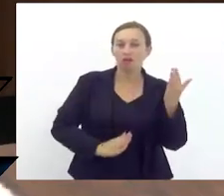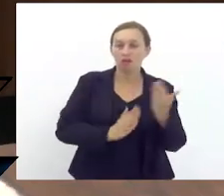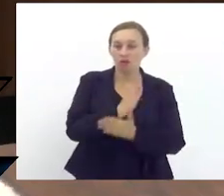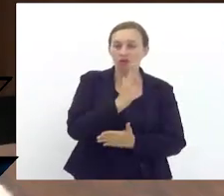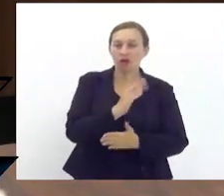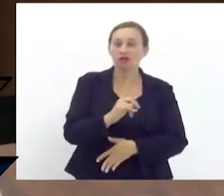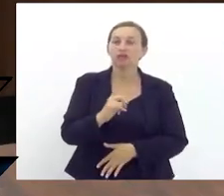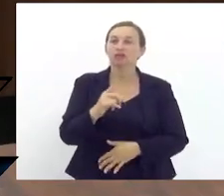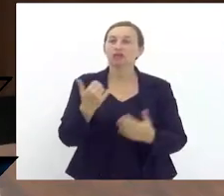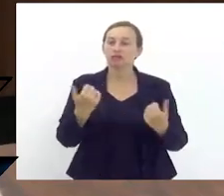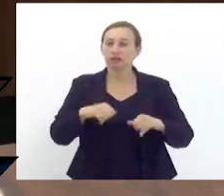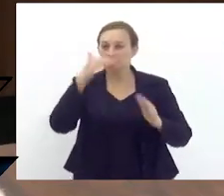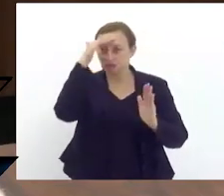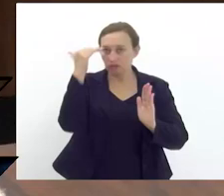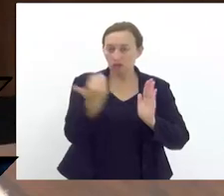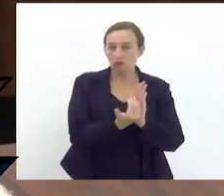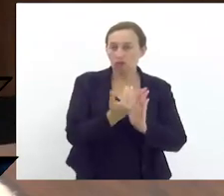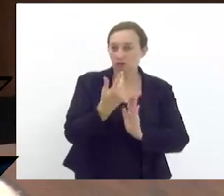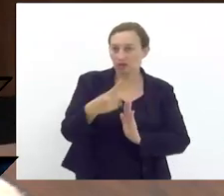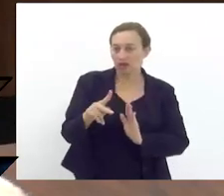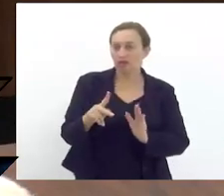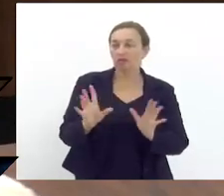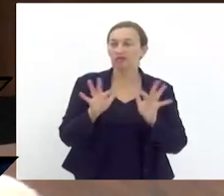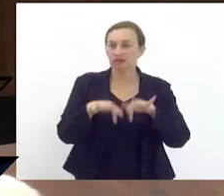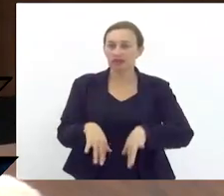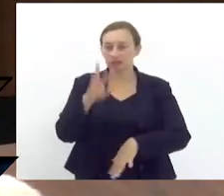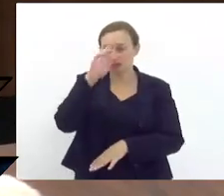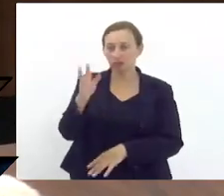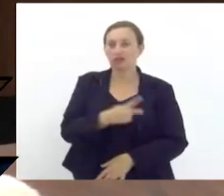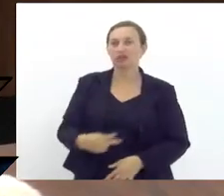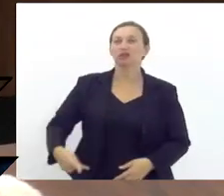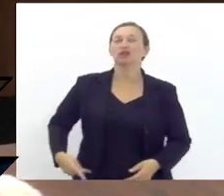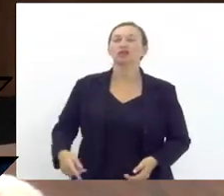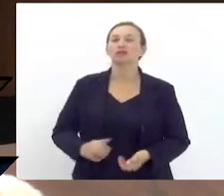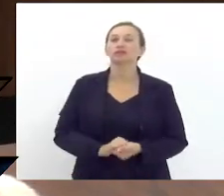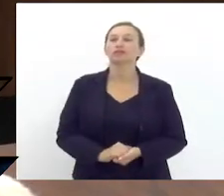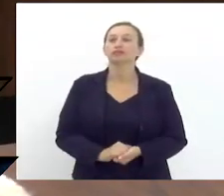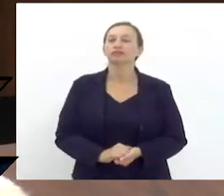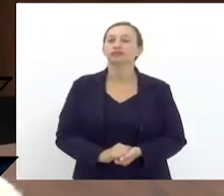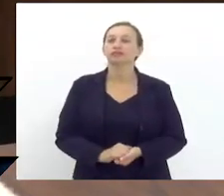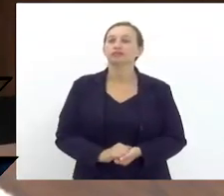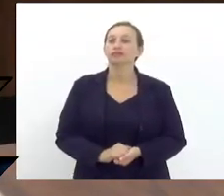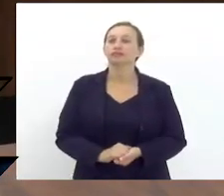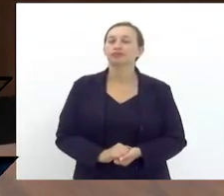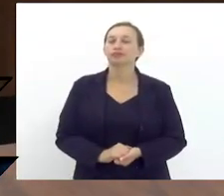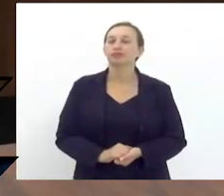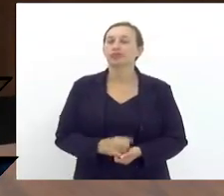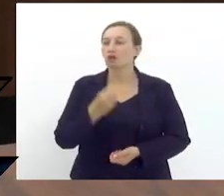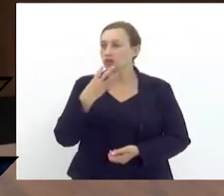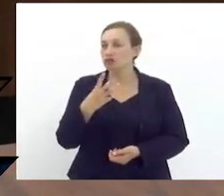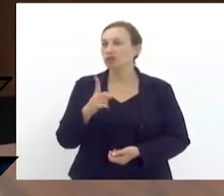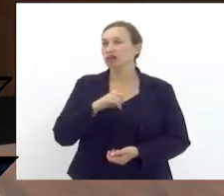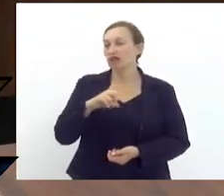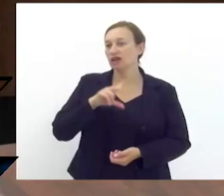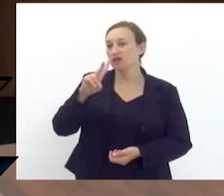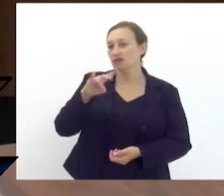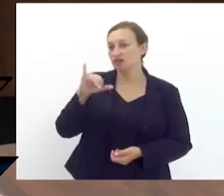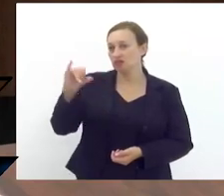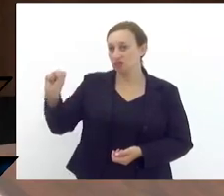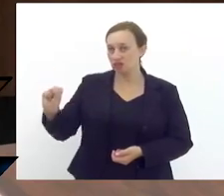temos que fazer o compra de dela para concluir Presidente dizer o seguinte Ainda bem que a gente tem o Vinícius Junior